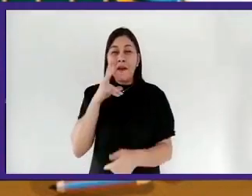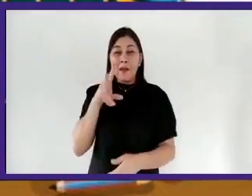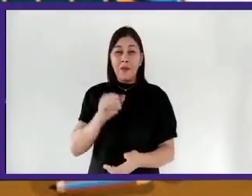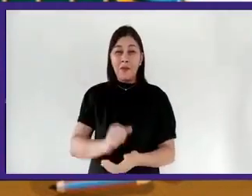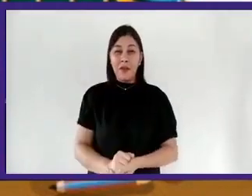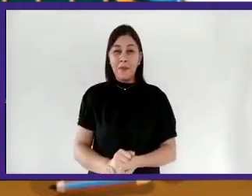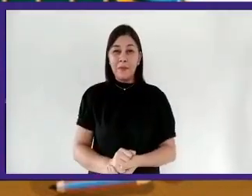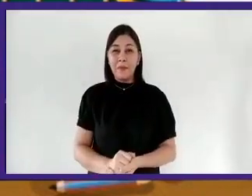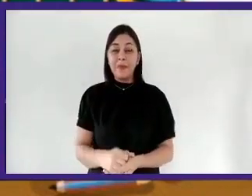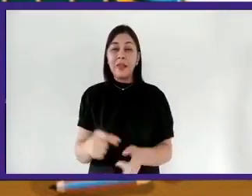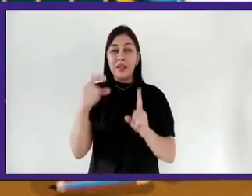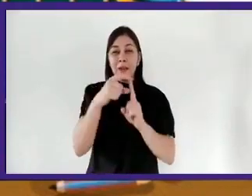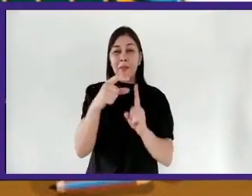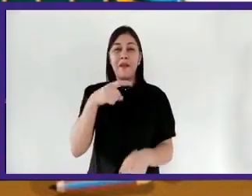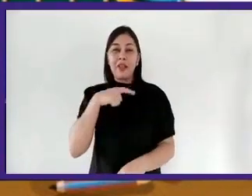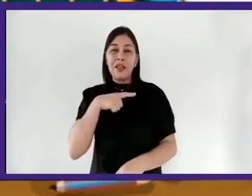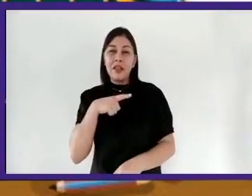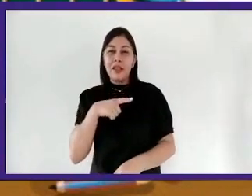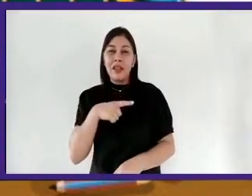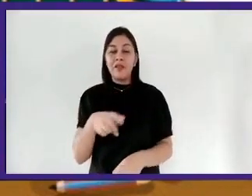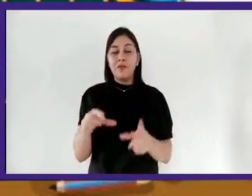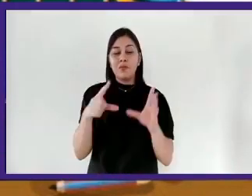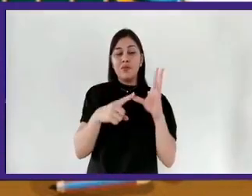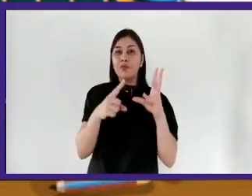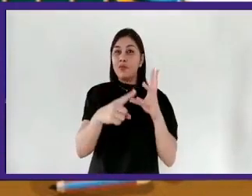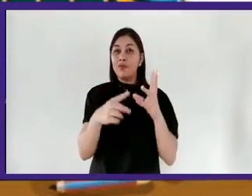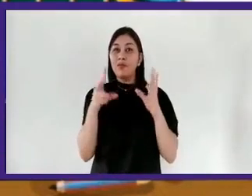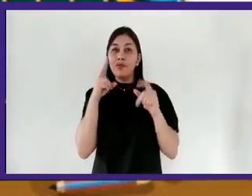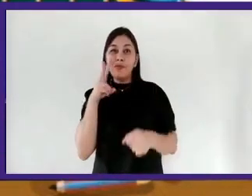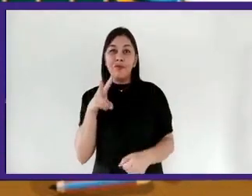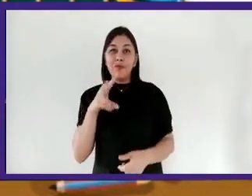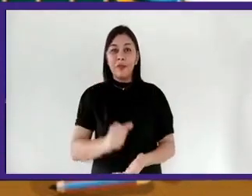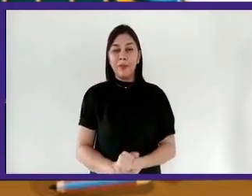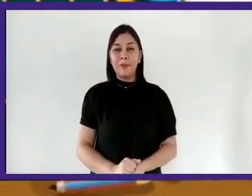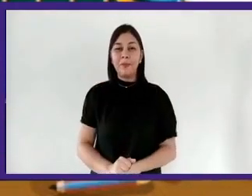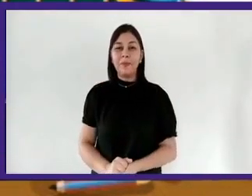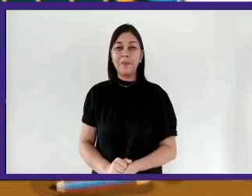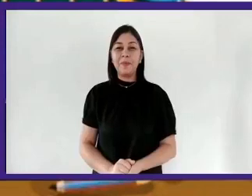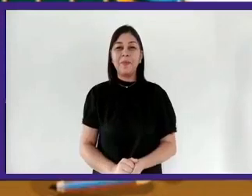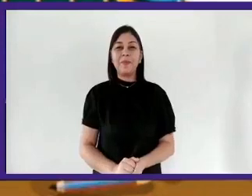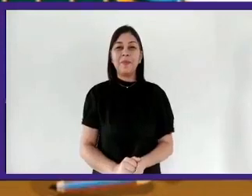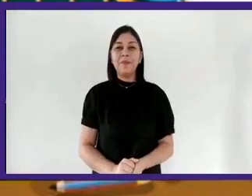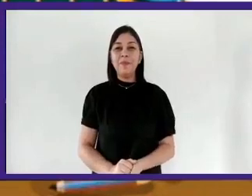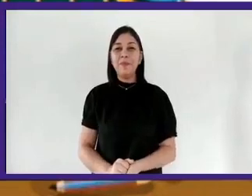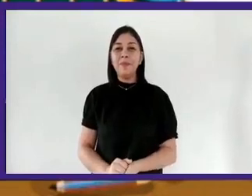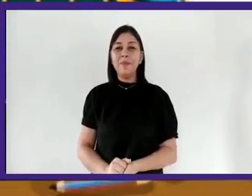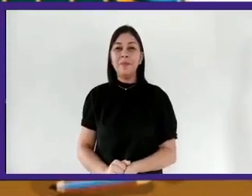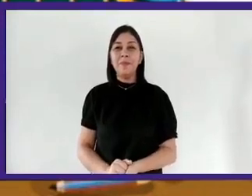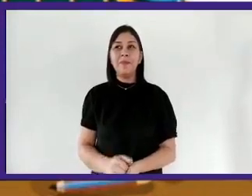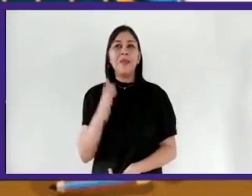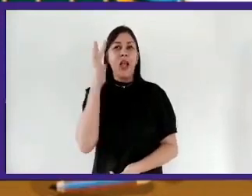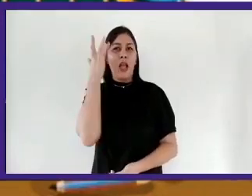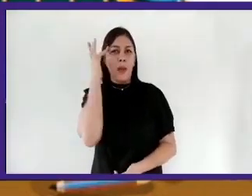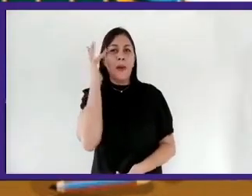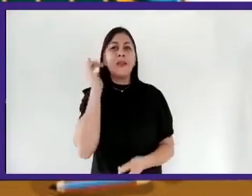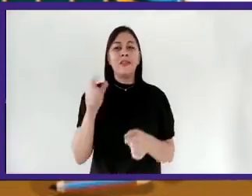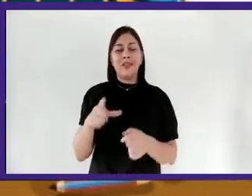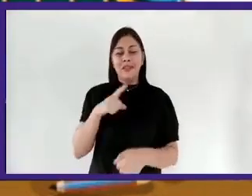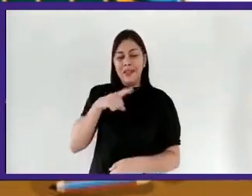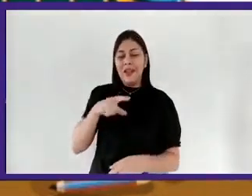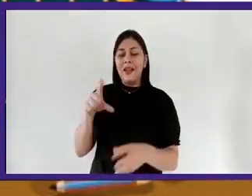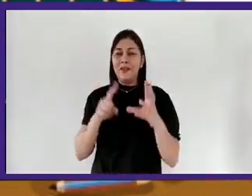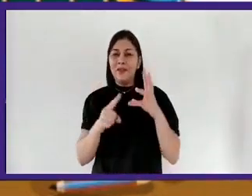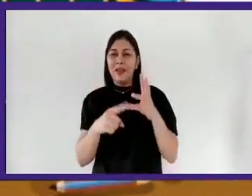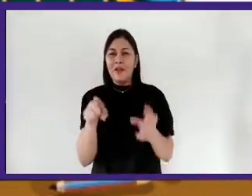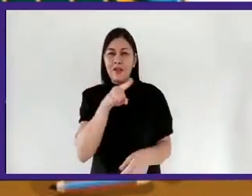palavra brigadeiro tem vogais. Olha só, brigadeiro. Eu acho que tem. Vocês